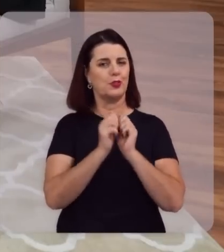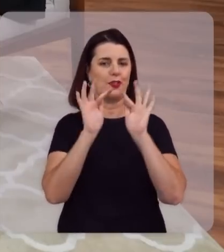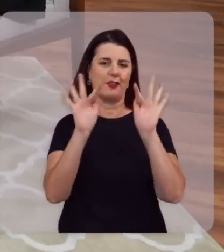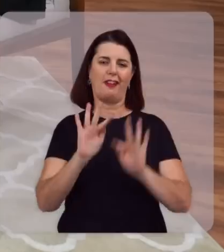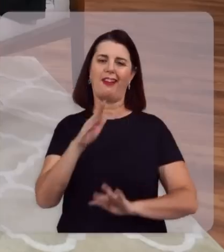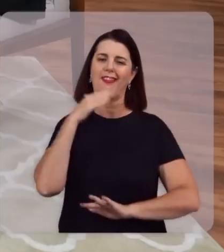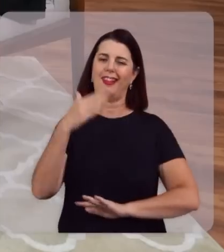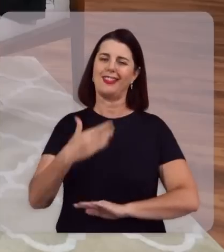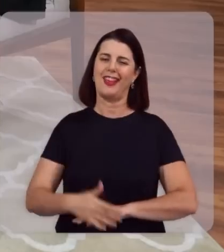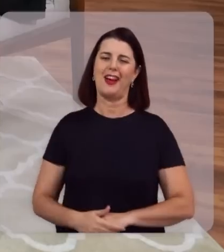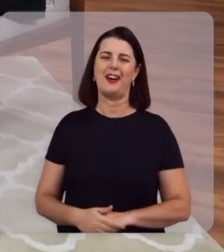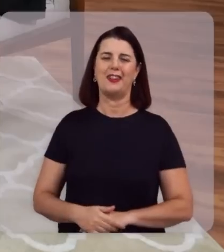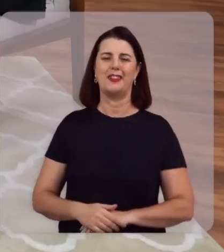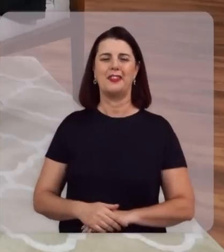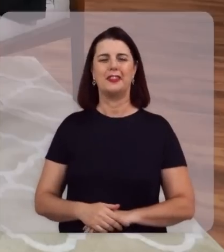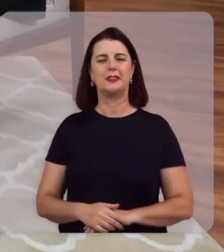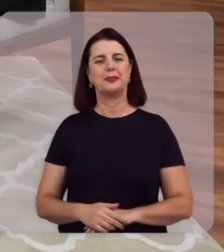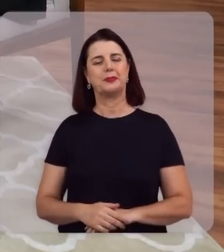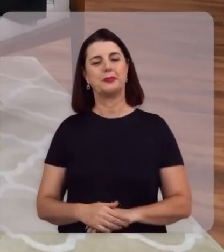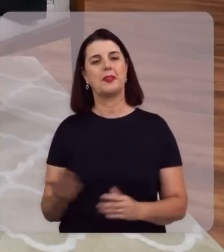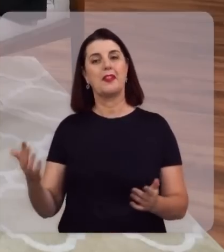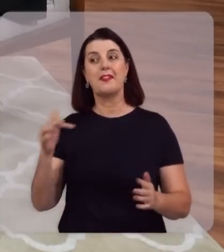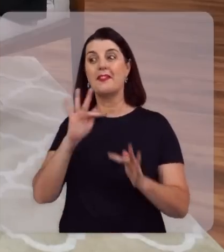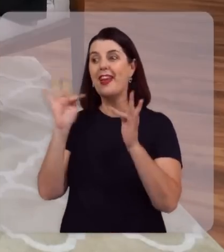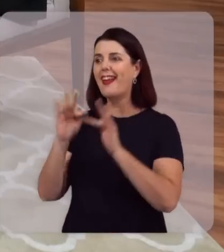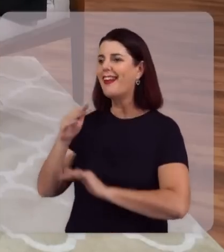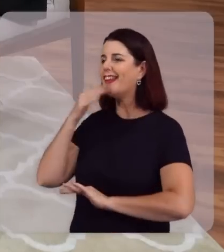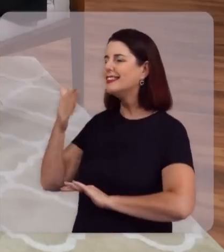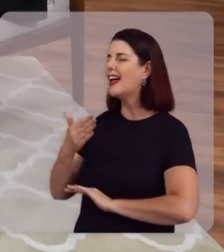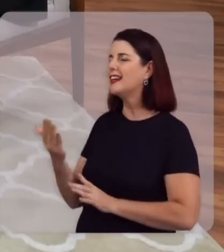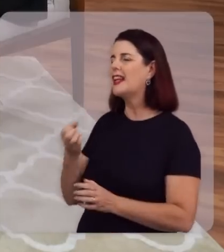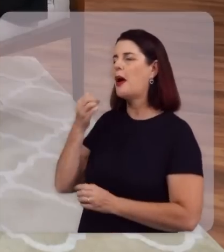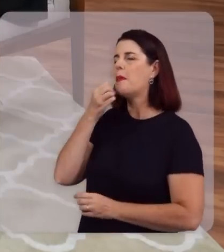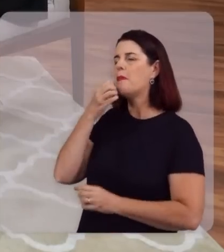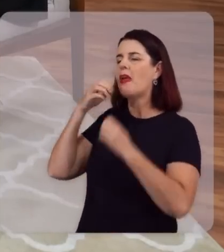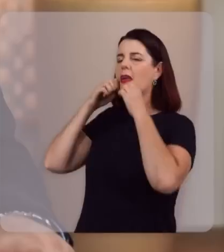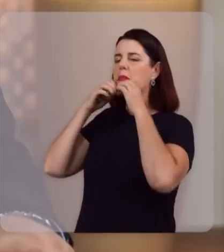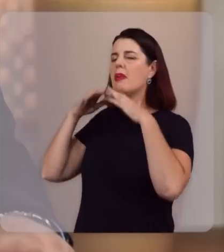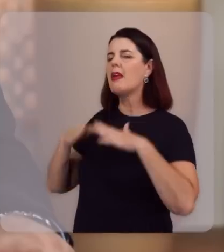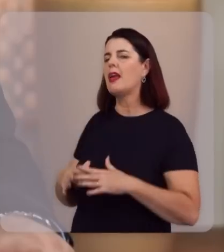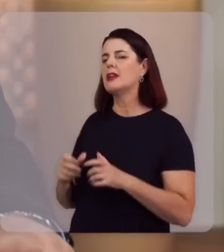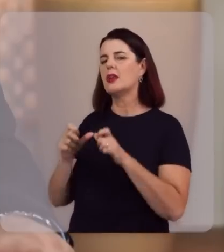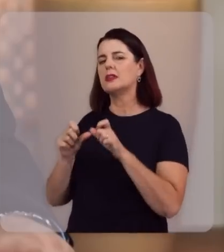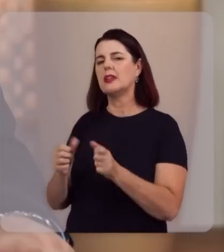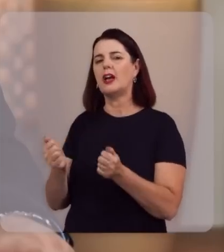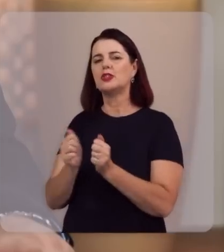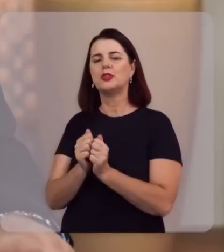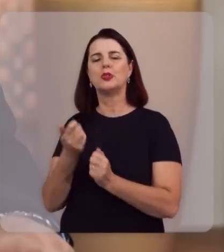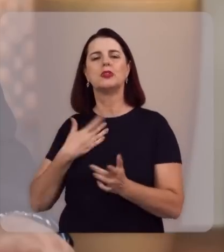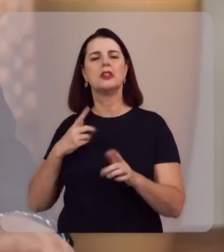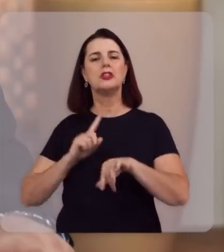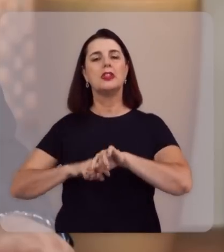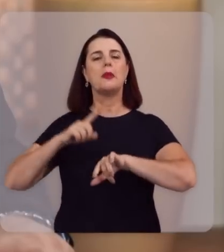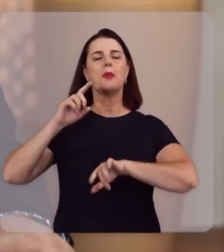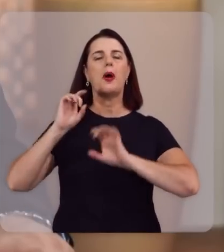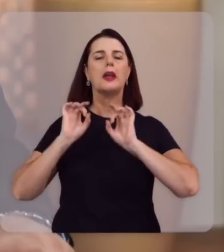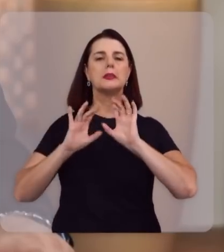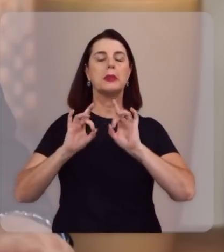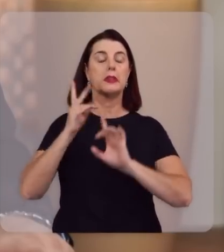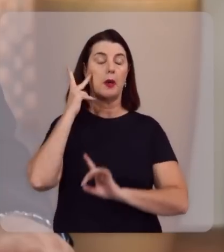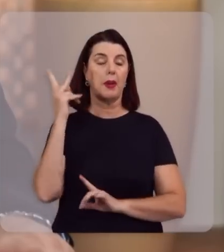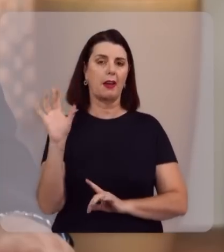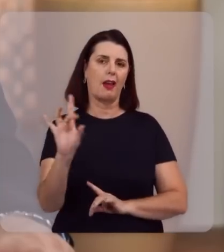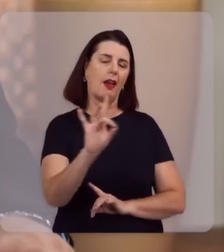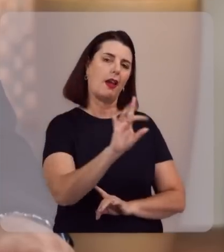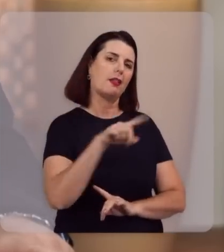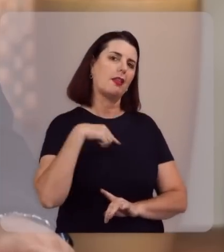e Feliz Natal. Feliz Natal, meu amigo Reverendo Rodrigo. Que bênção estarmos juntos aqui nesta data tão especial para